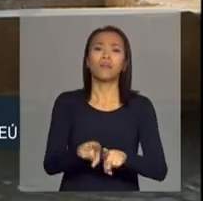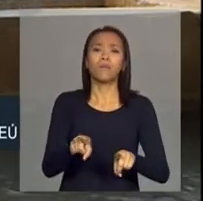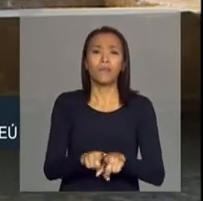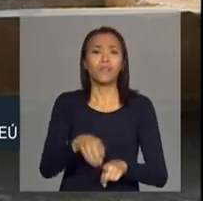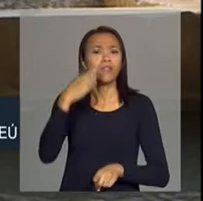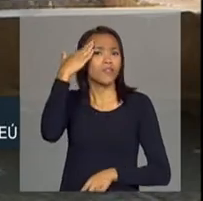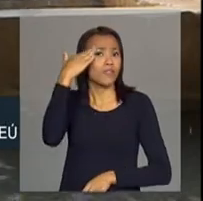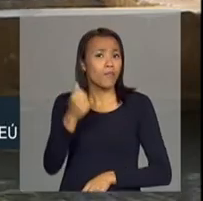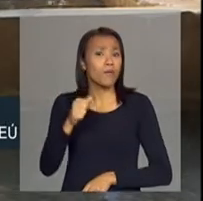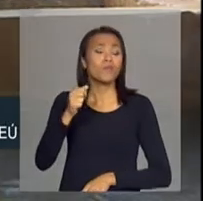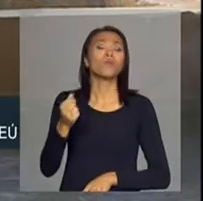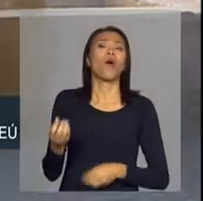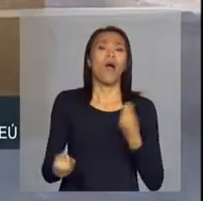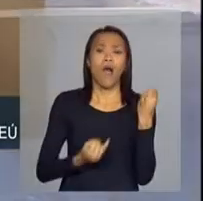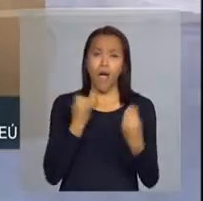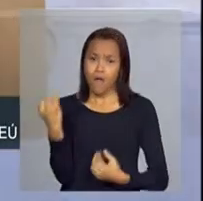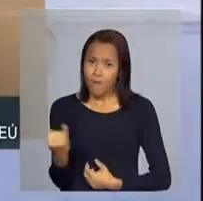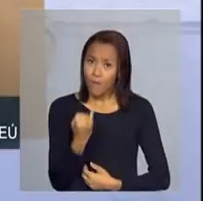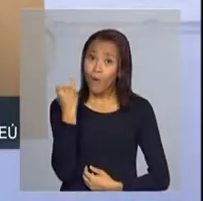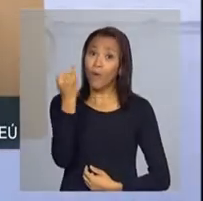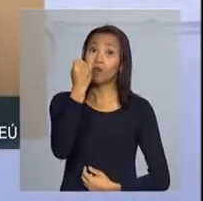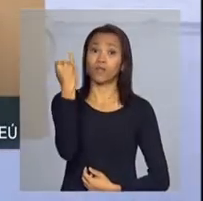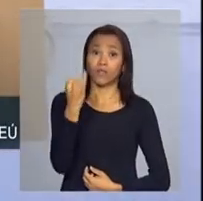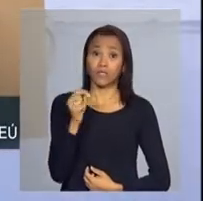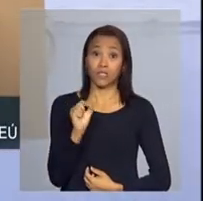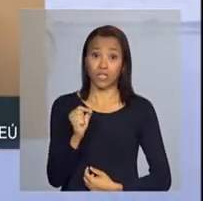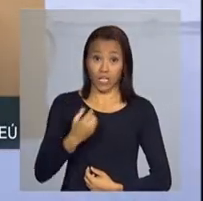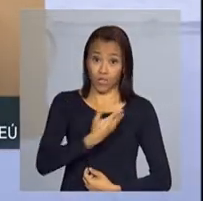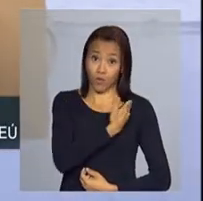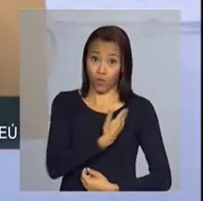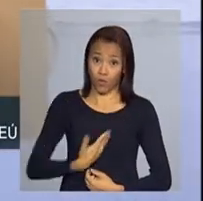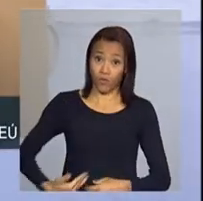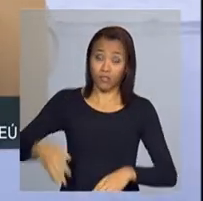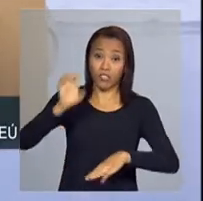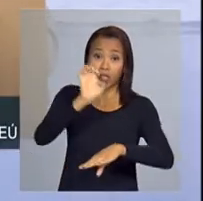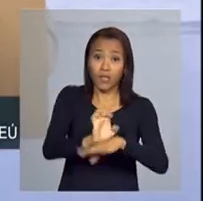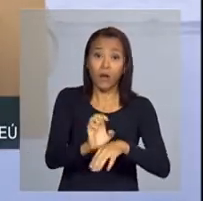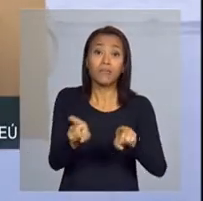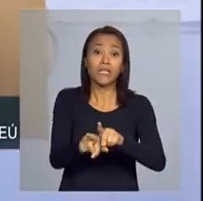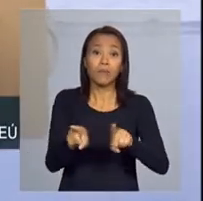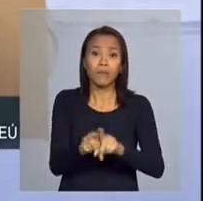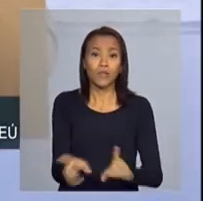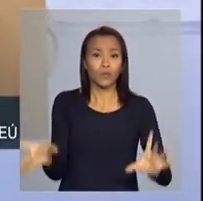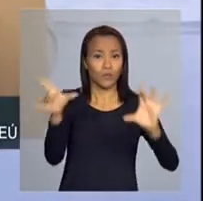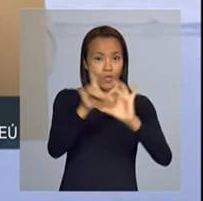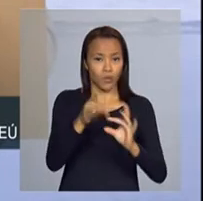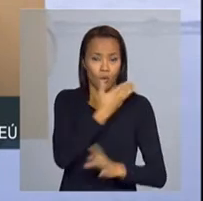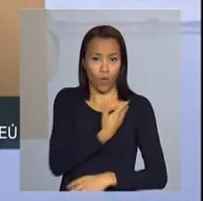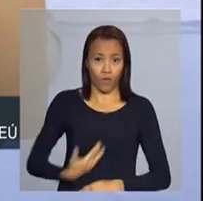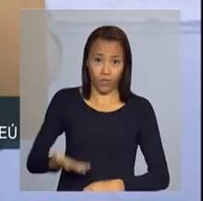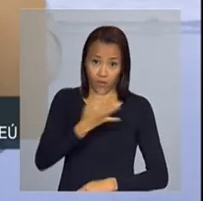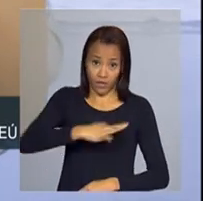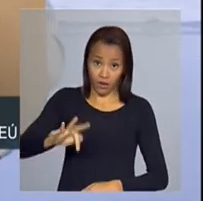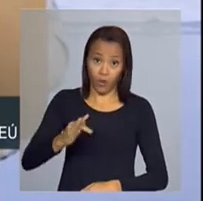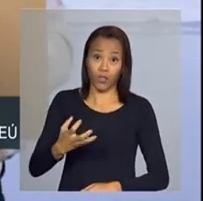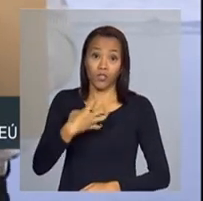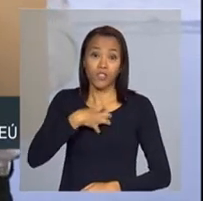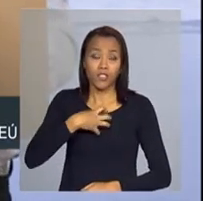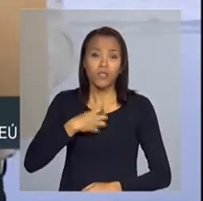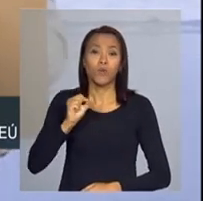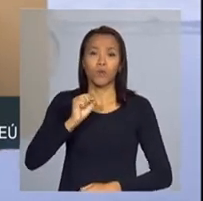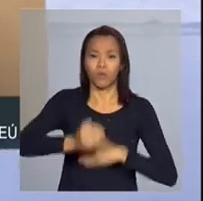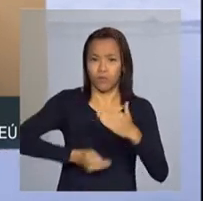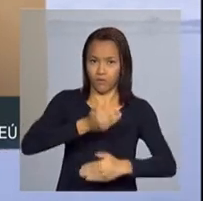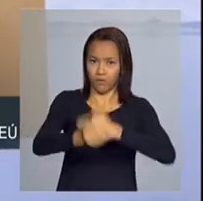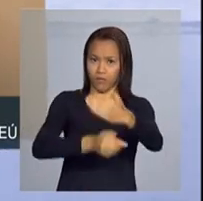reconhecemos a importância e a participação decisiva do governo estadual e federal no crescimento que experimentamos. Não